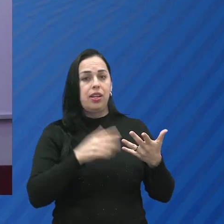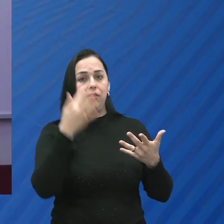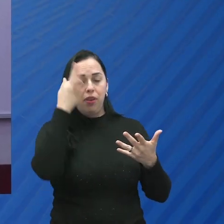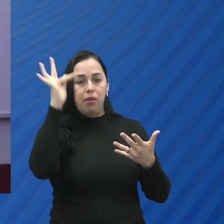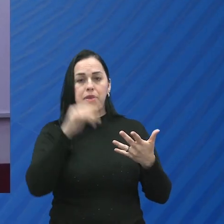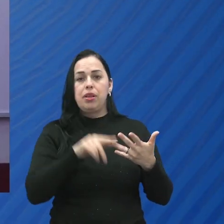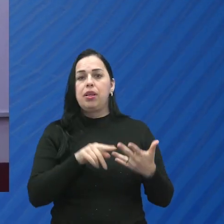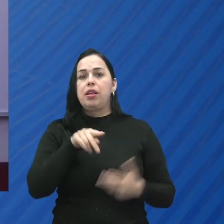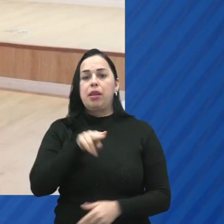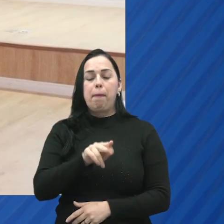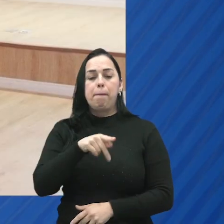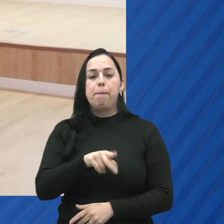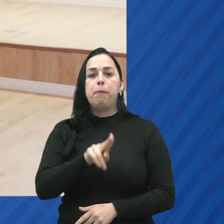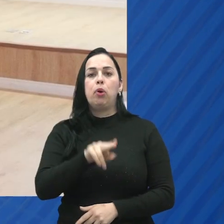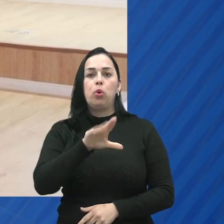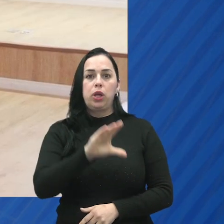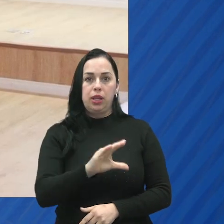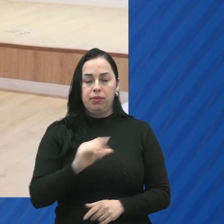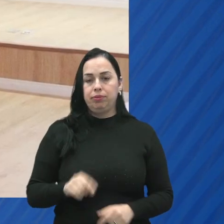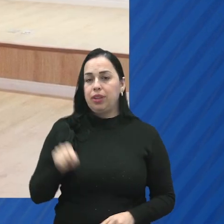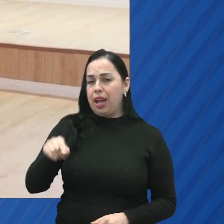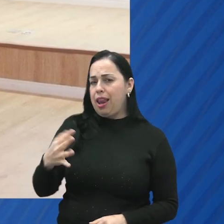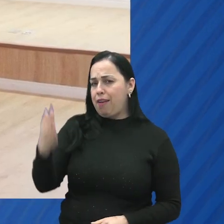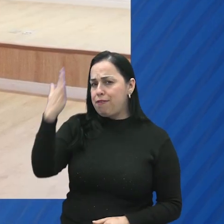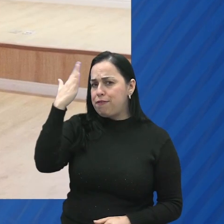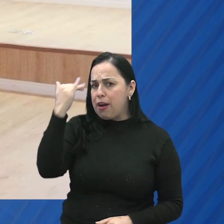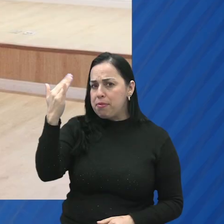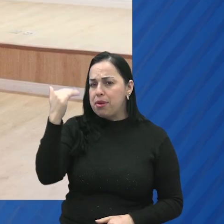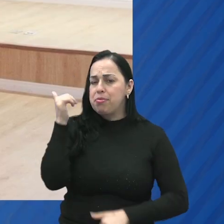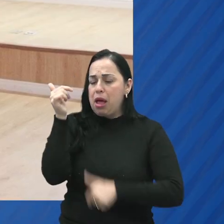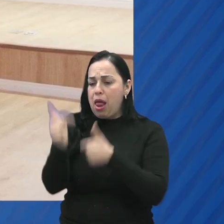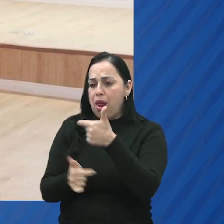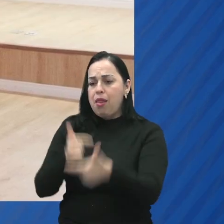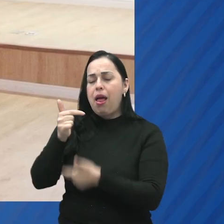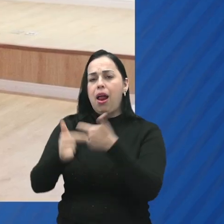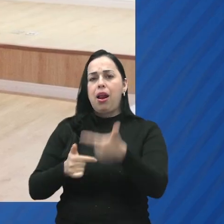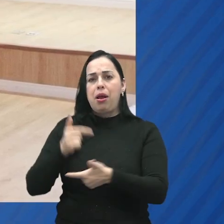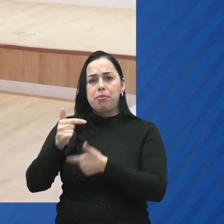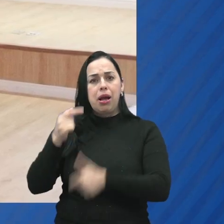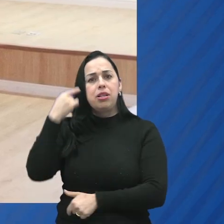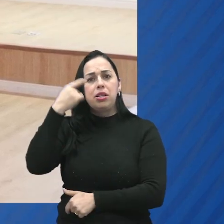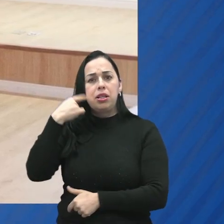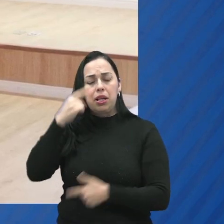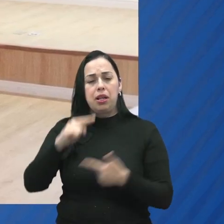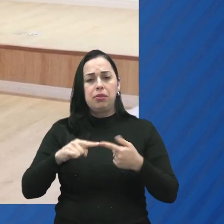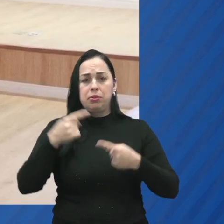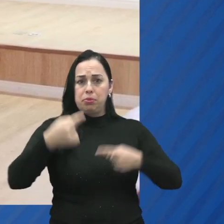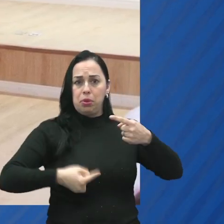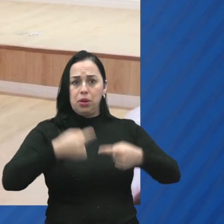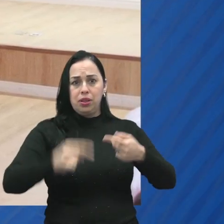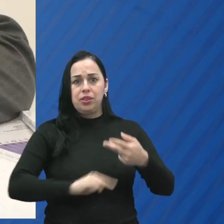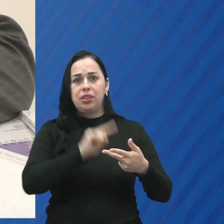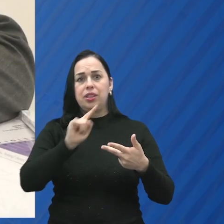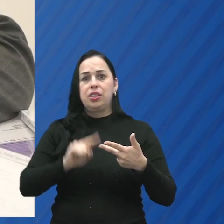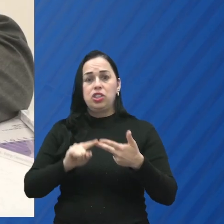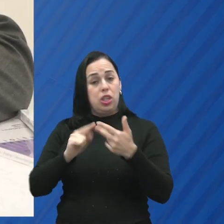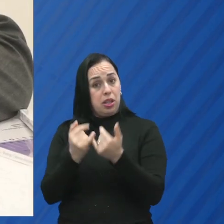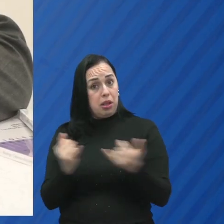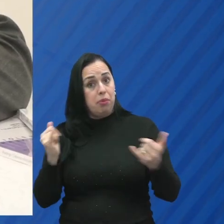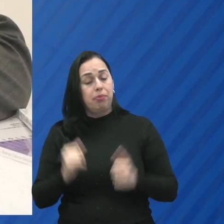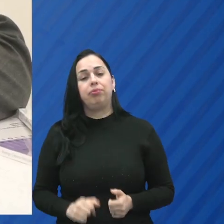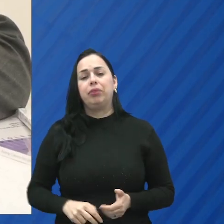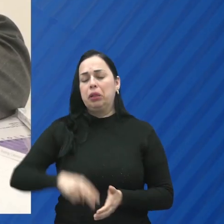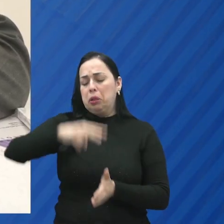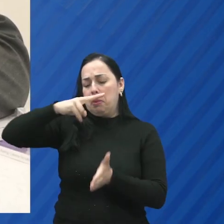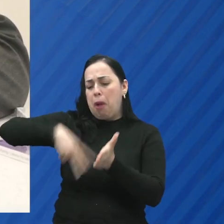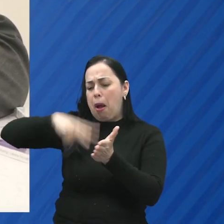do Rio Grande do Sul. Ele é conhecido por sua atuação no direito tributário, político-eleitoral e de energia. Leitor